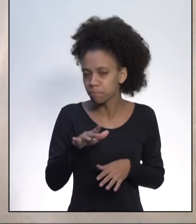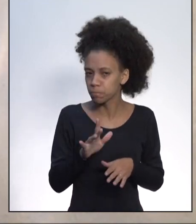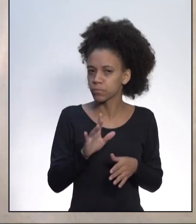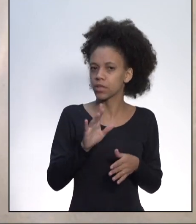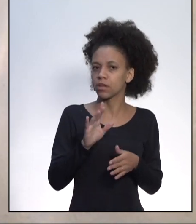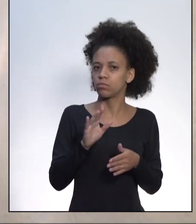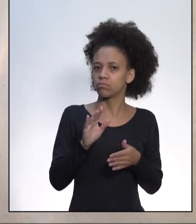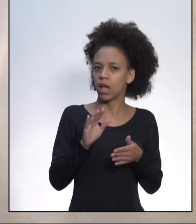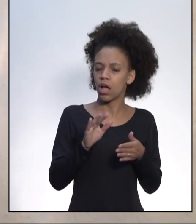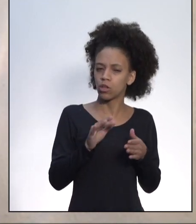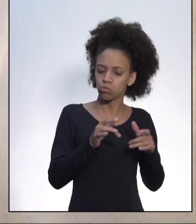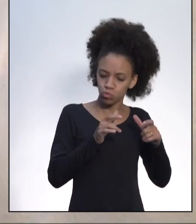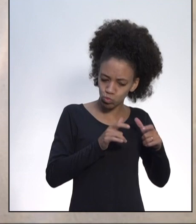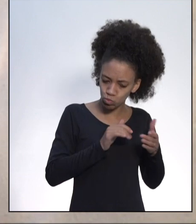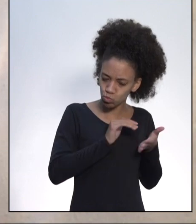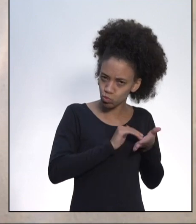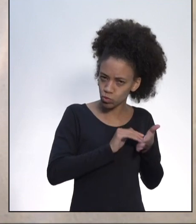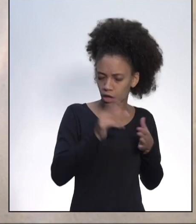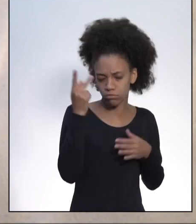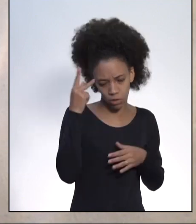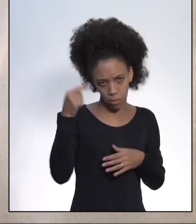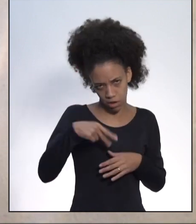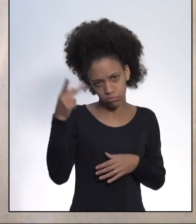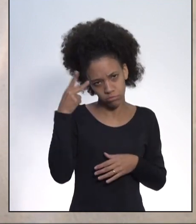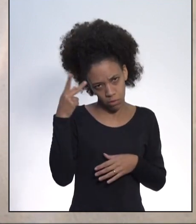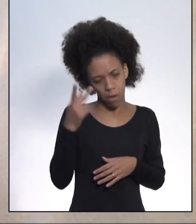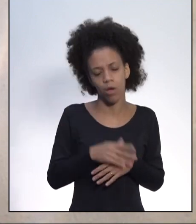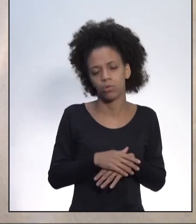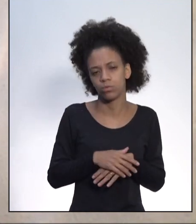escritório fica aí em São Paulo, aqui em São Paulo, né?